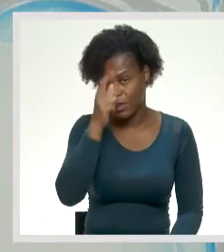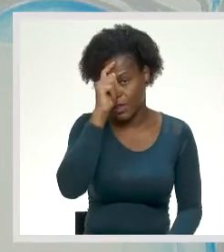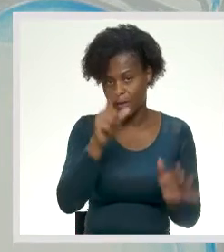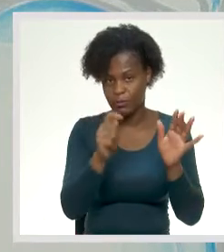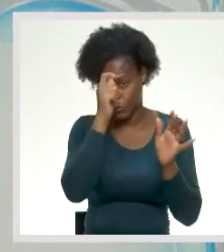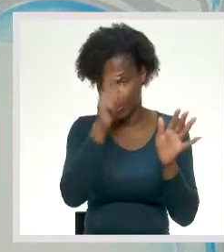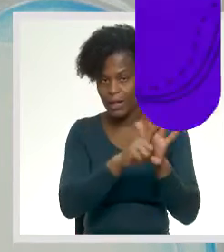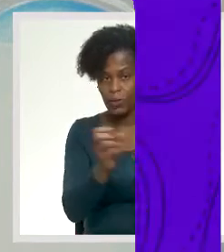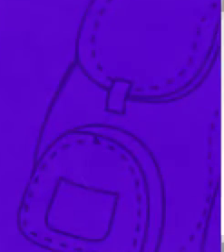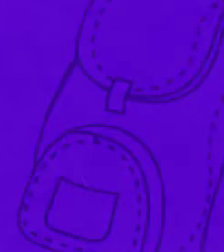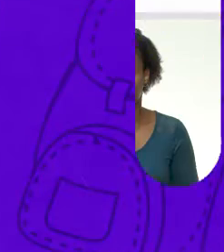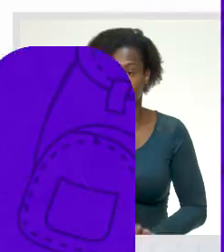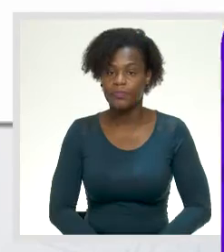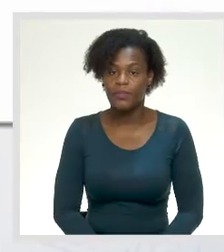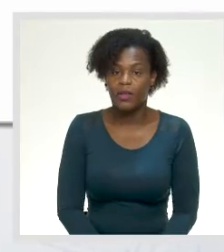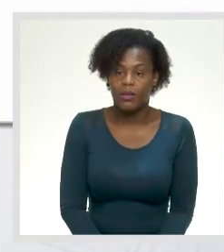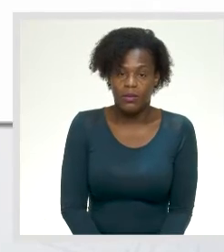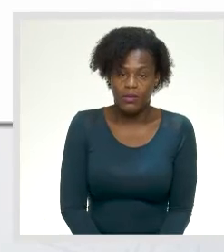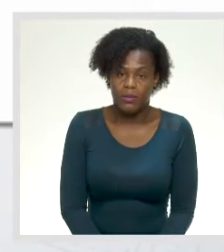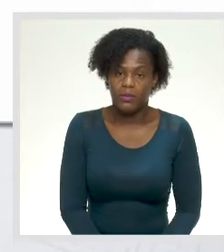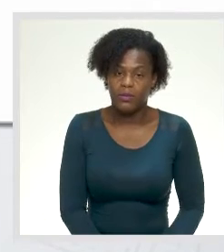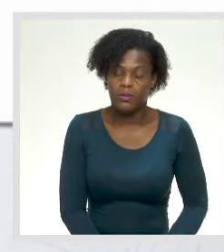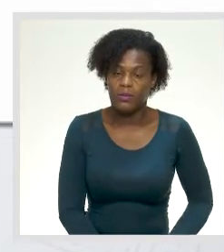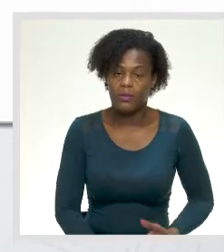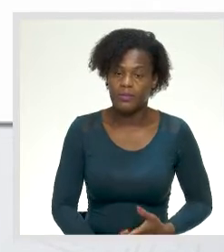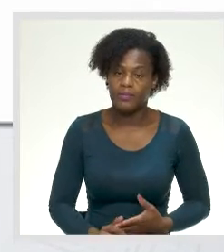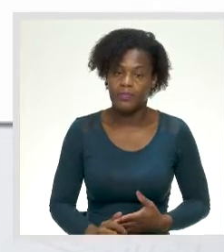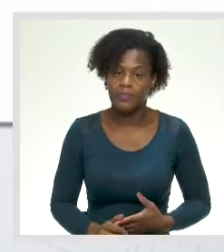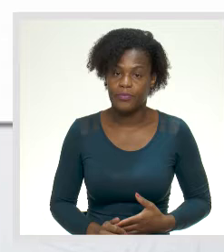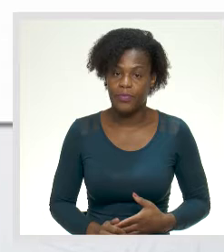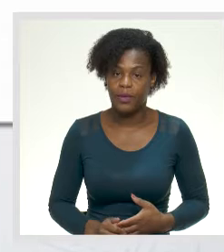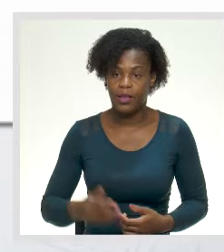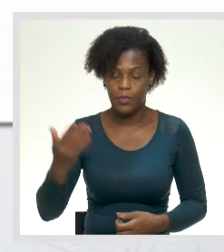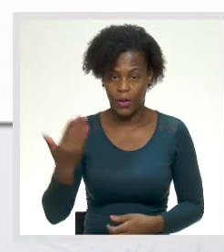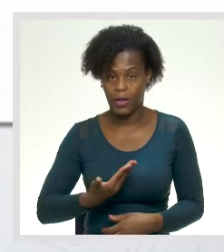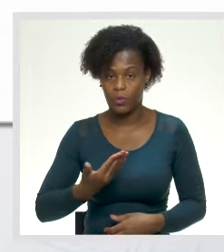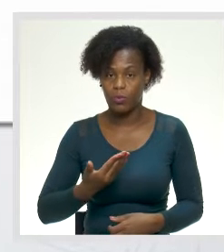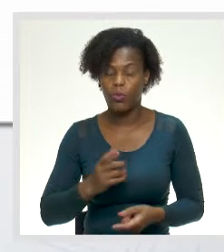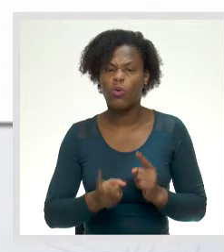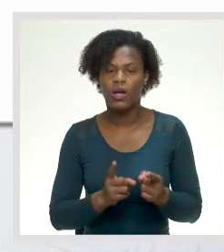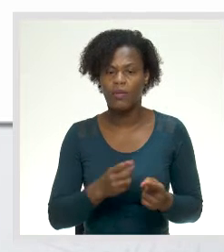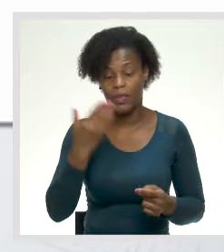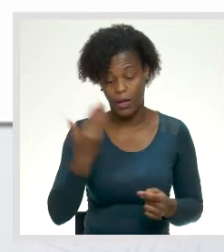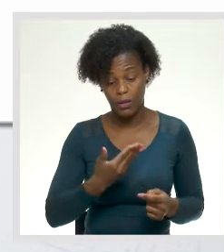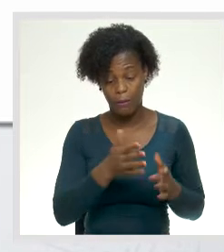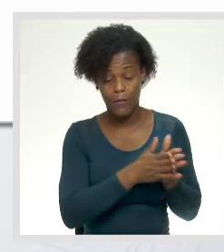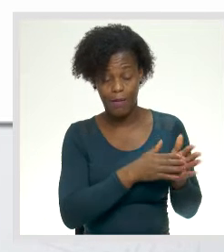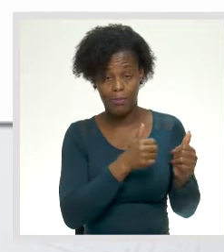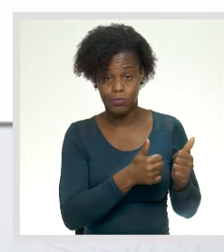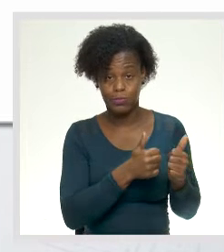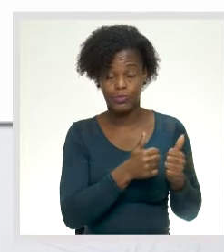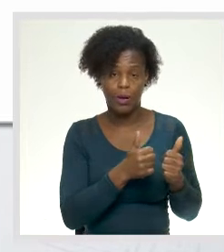a lei. E o que são direitos? Direitos são benefícios